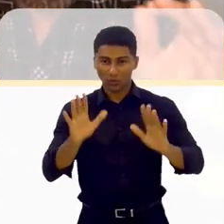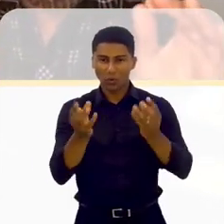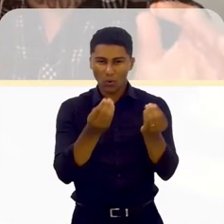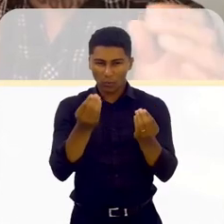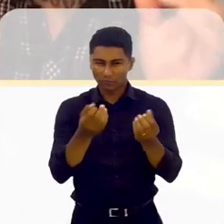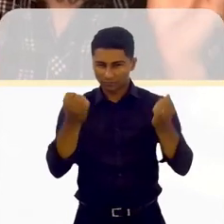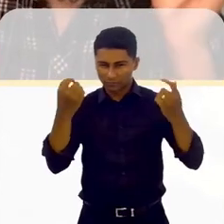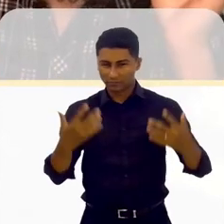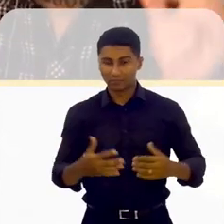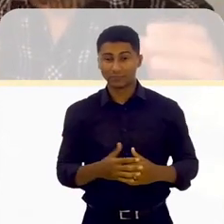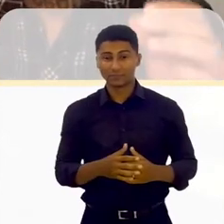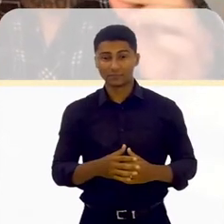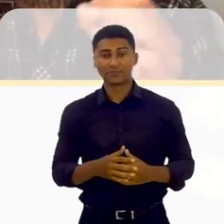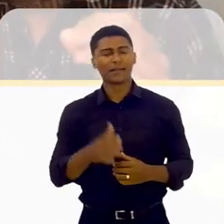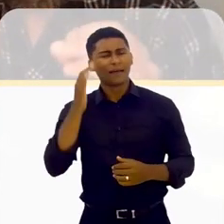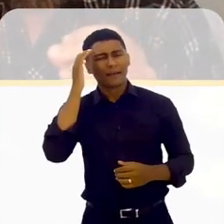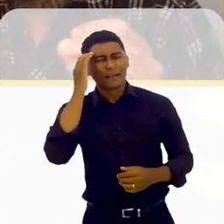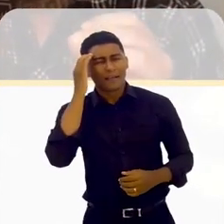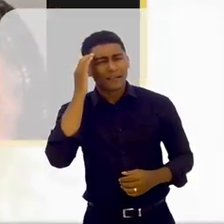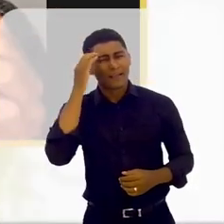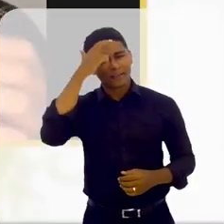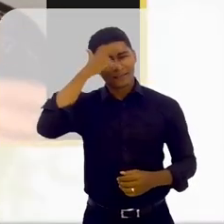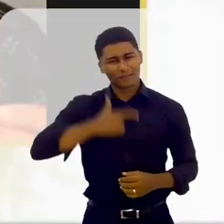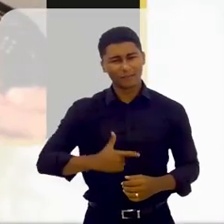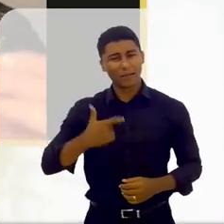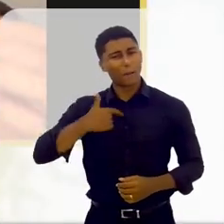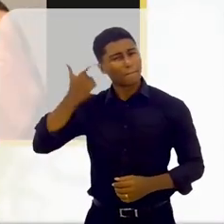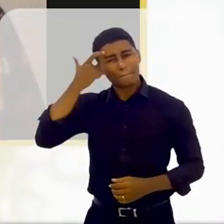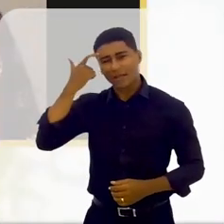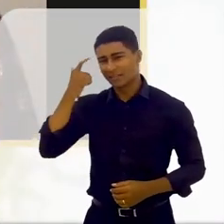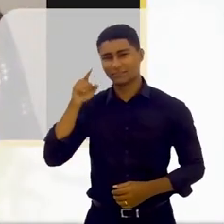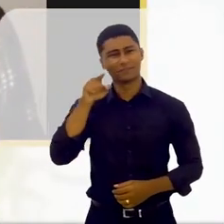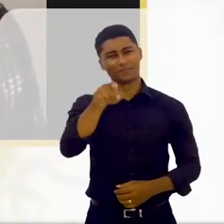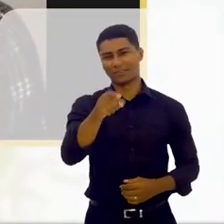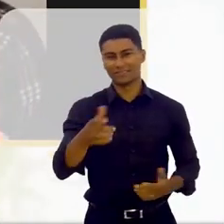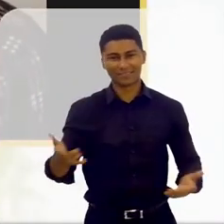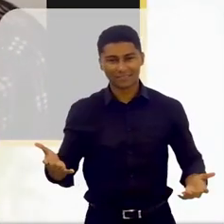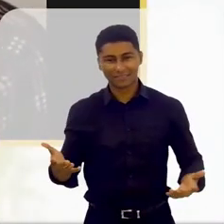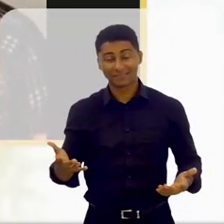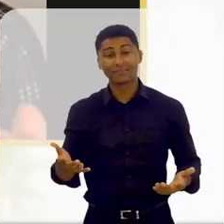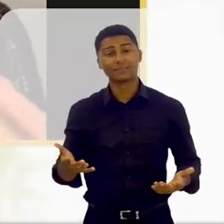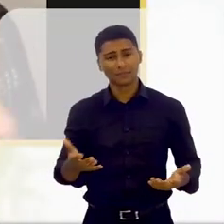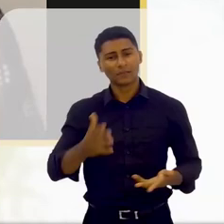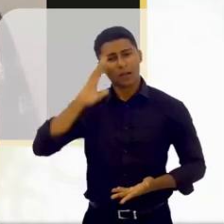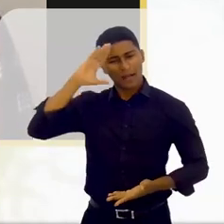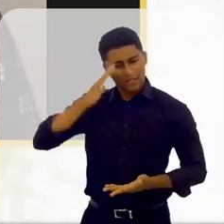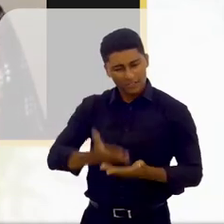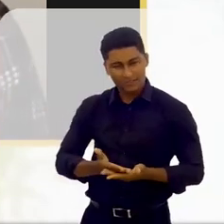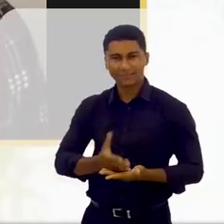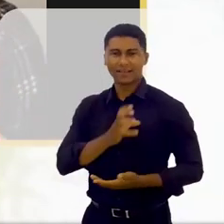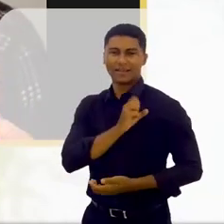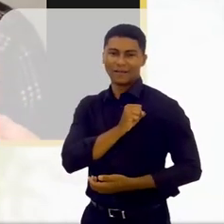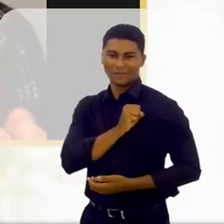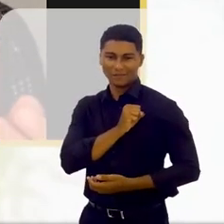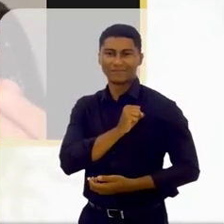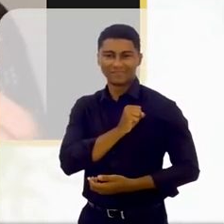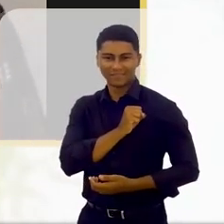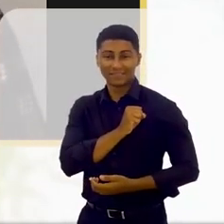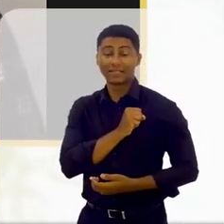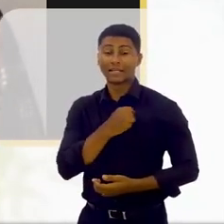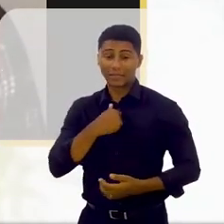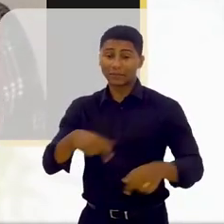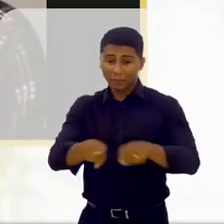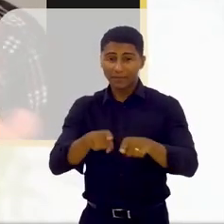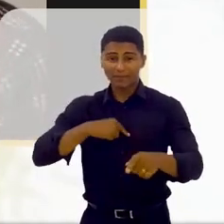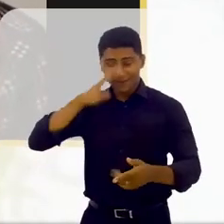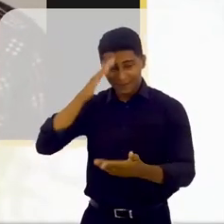muito fácil, é. Tenta me entender, só penso em você. Acredita no amor que acredito